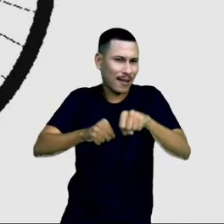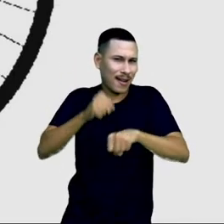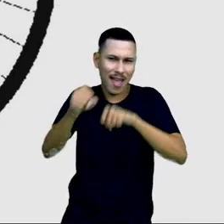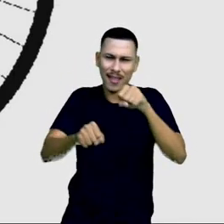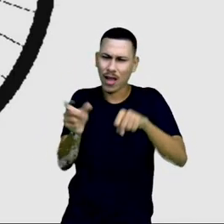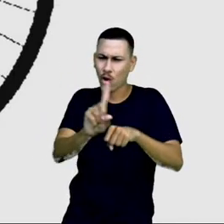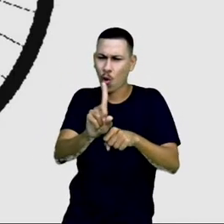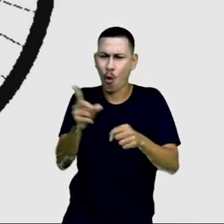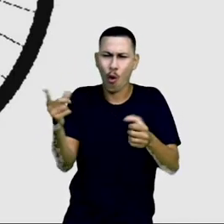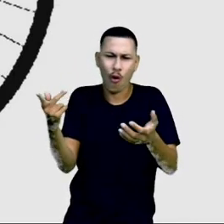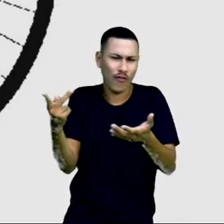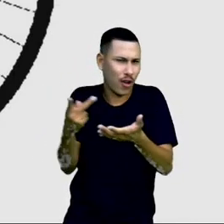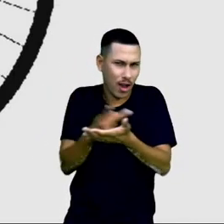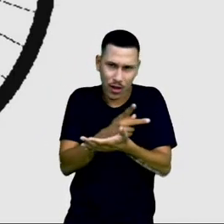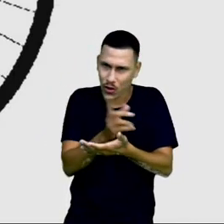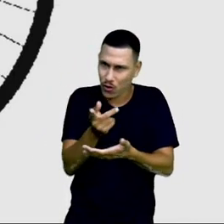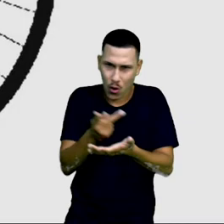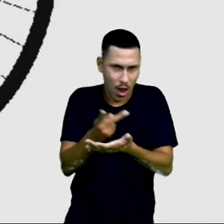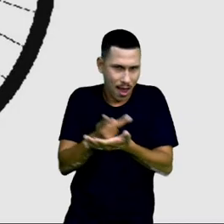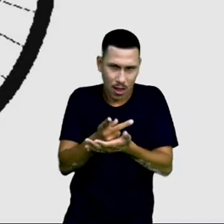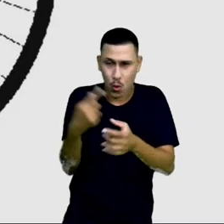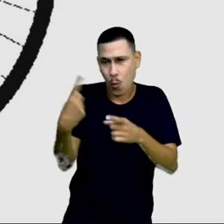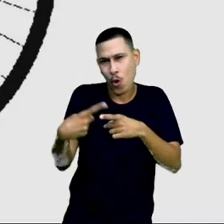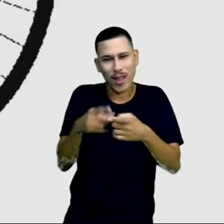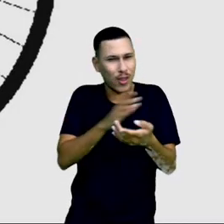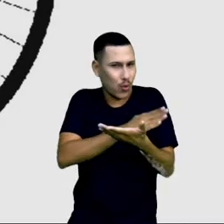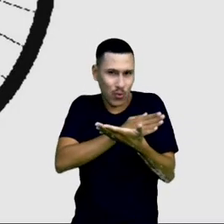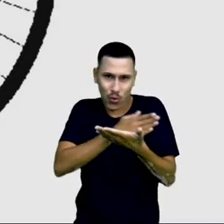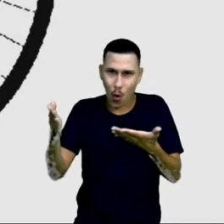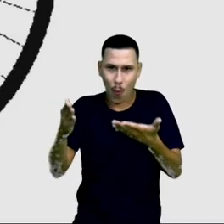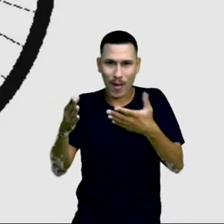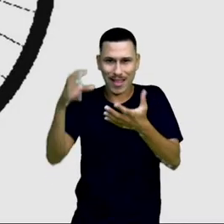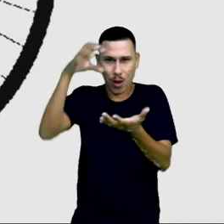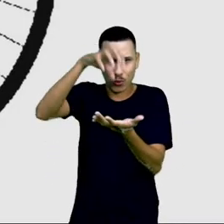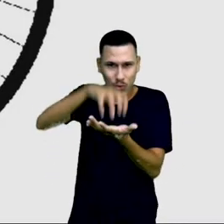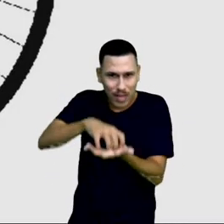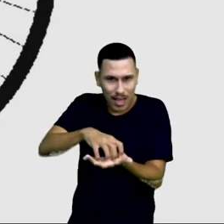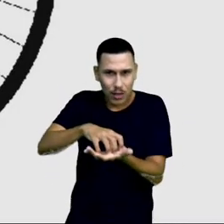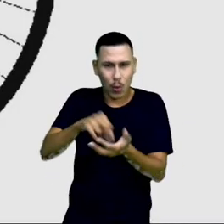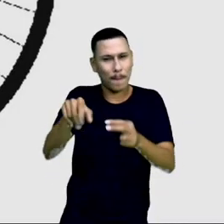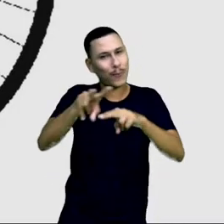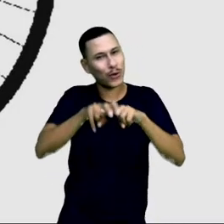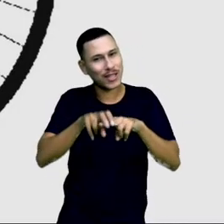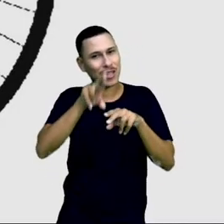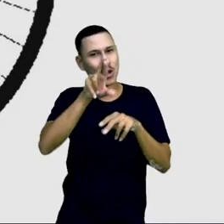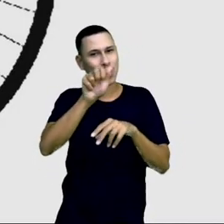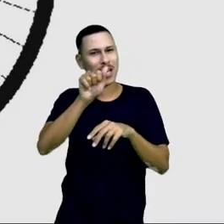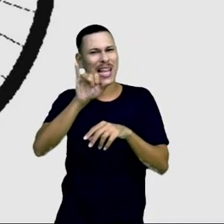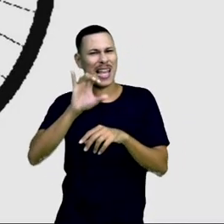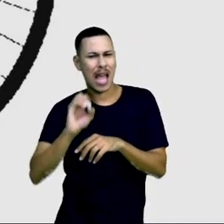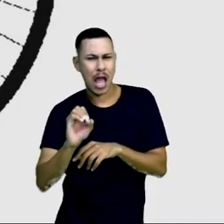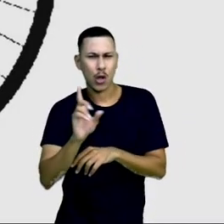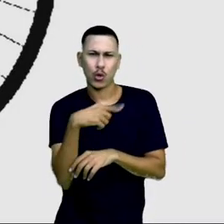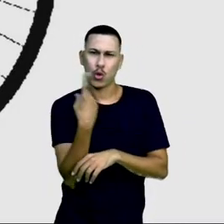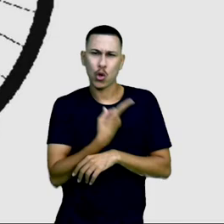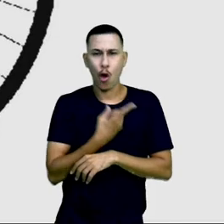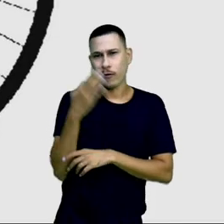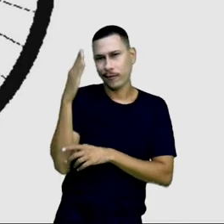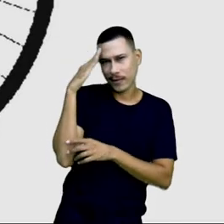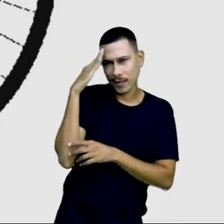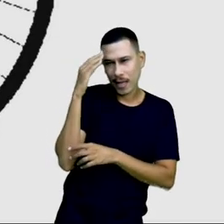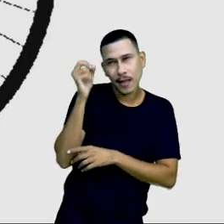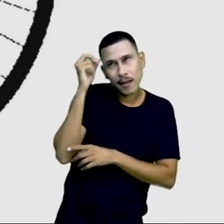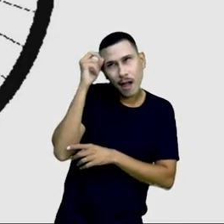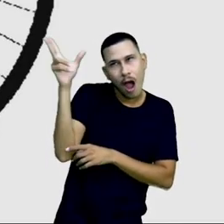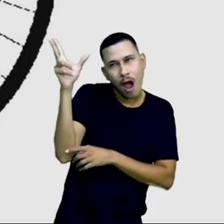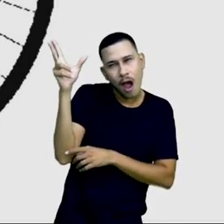começar exatamente no meio da bicicleta. Tá certo? Por isso que o raio, a gente consegue entender a ideia